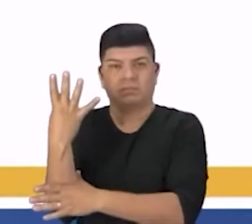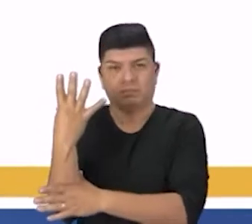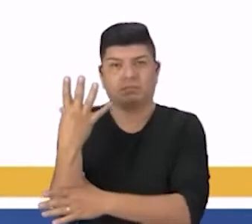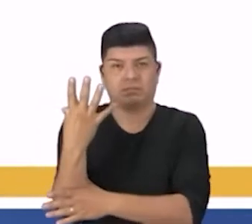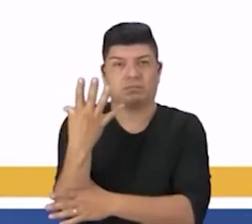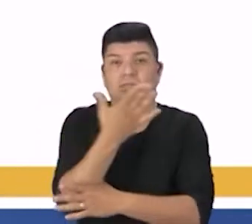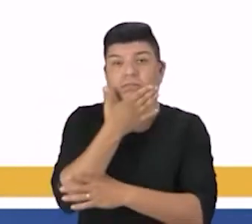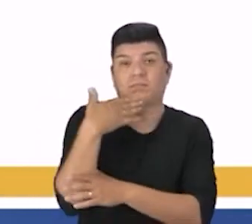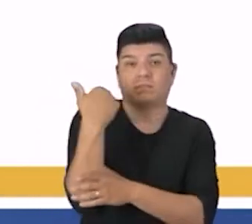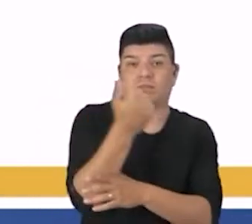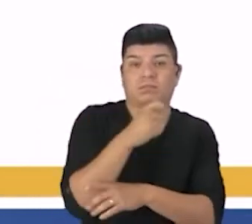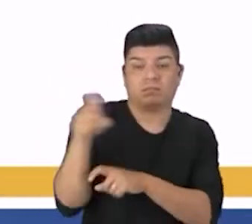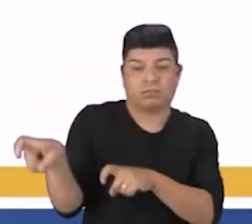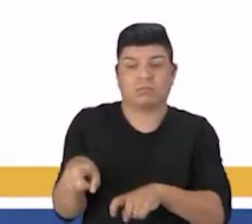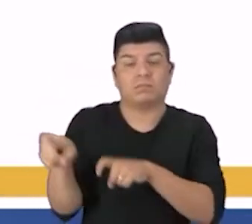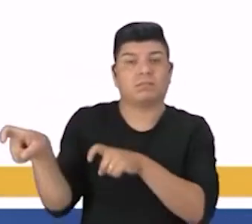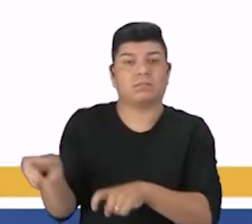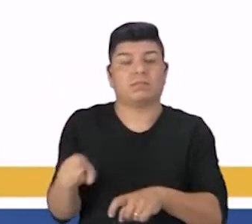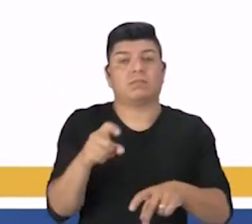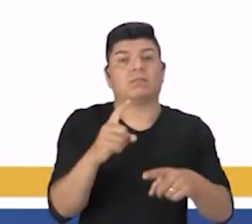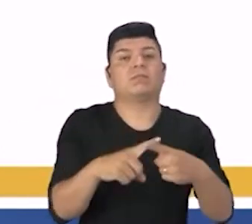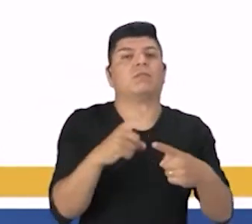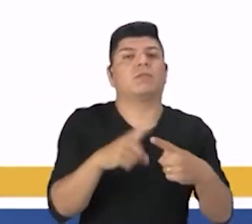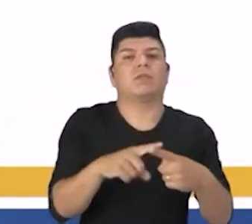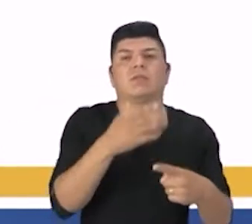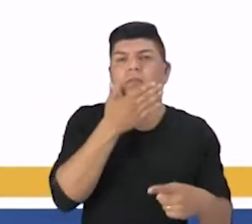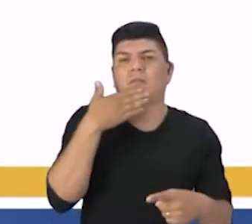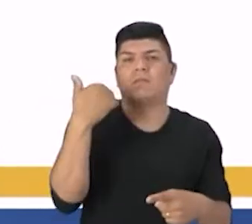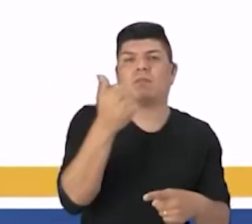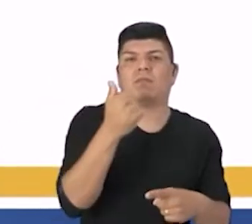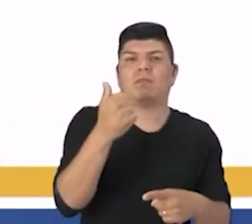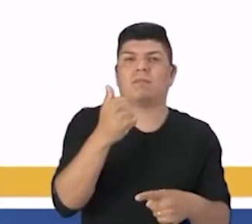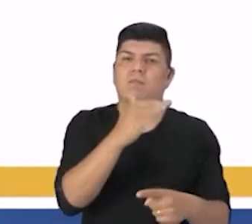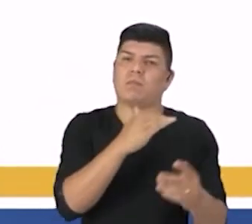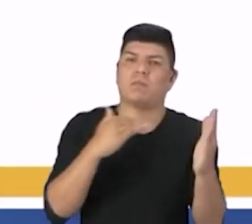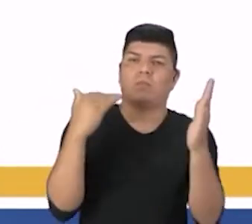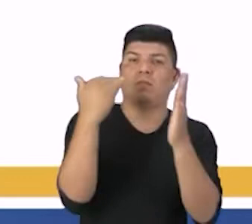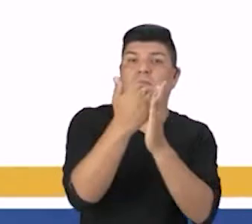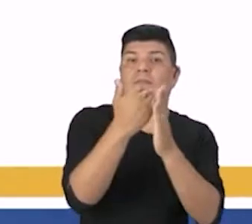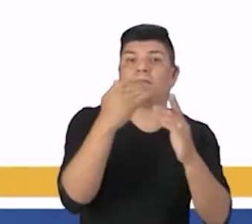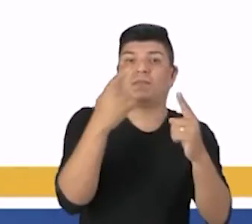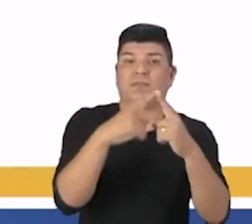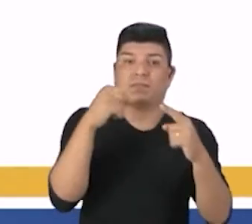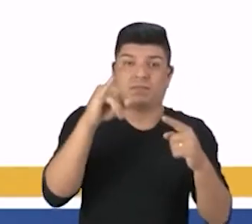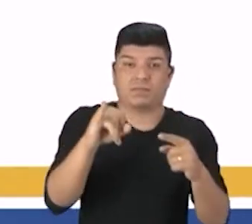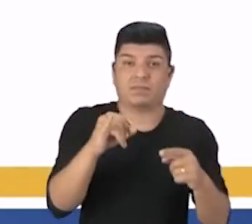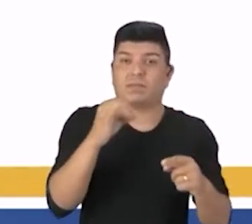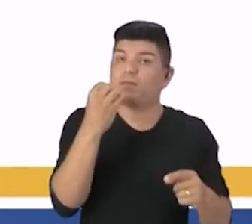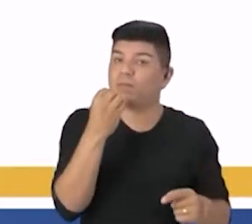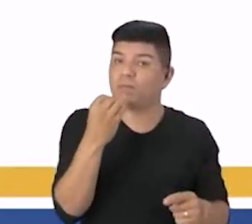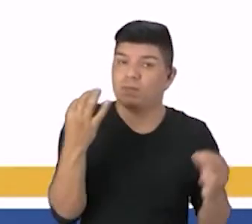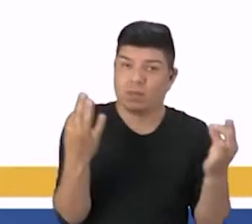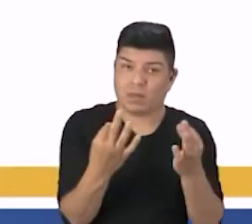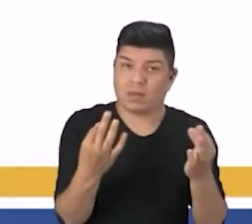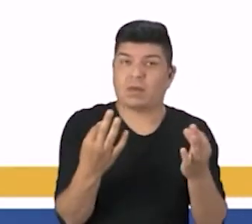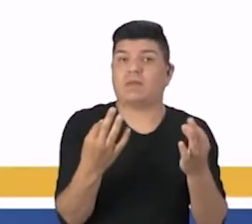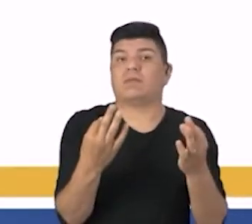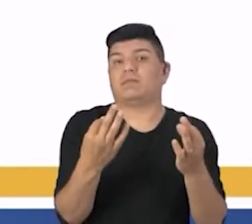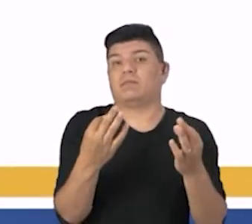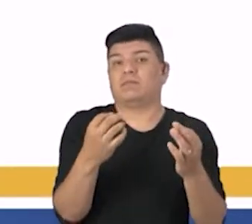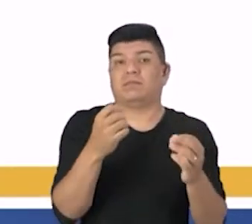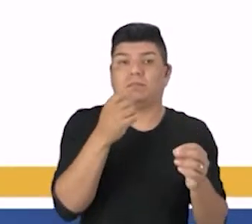maior sustentabilidade na agricultura Por que mora sustentabilidade Porque se ela é de precisão você